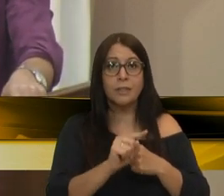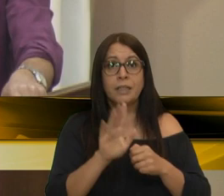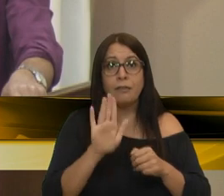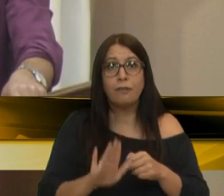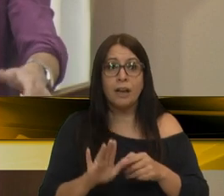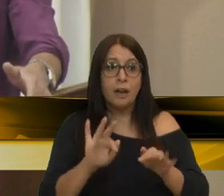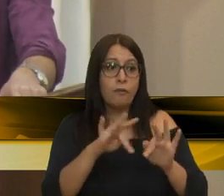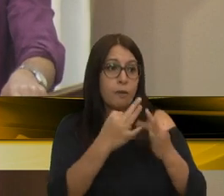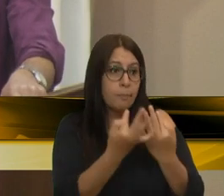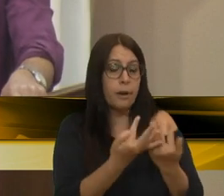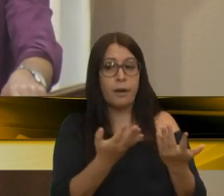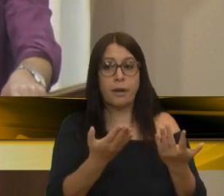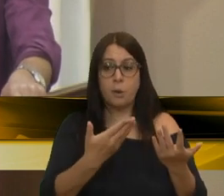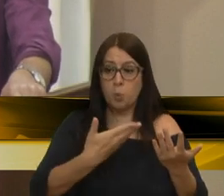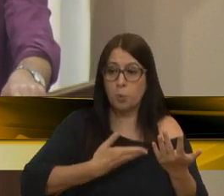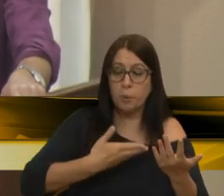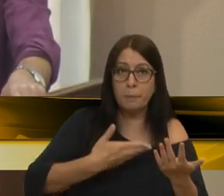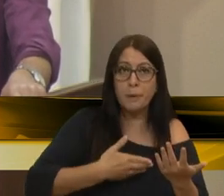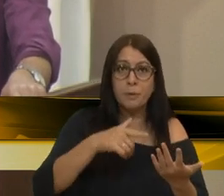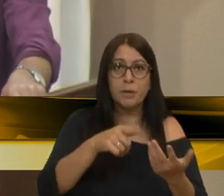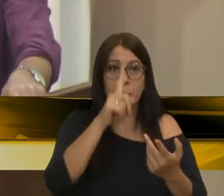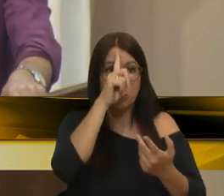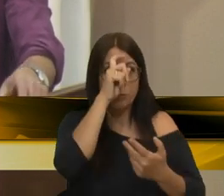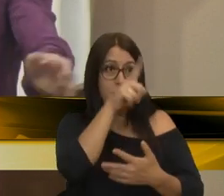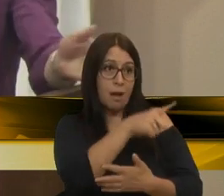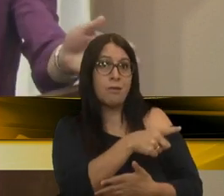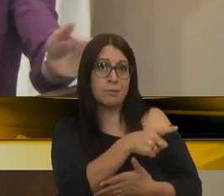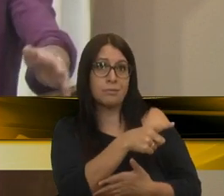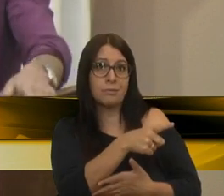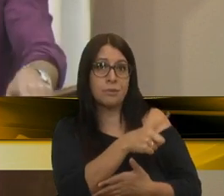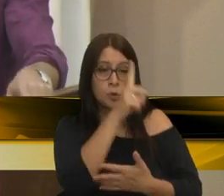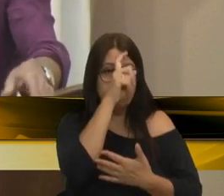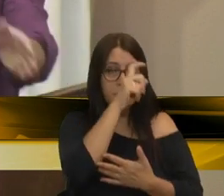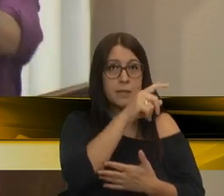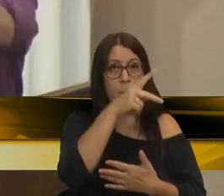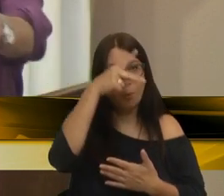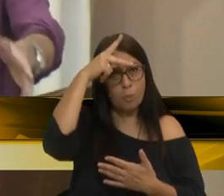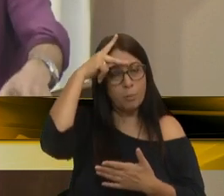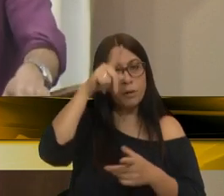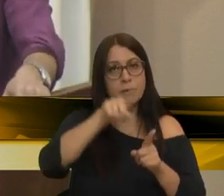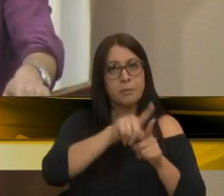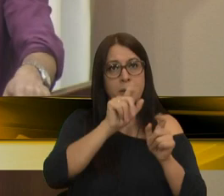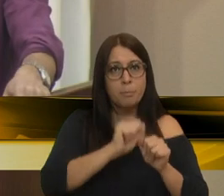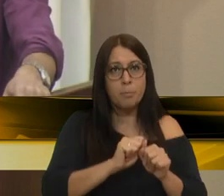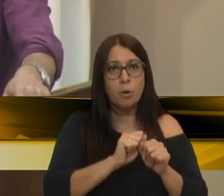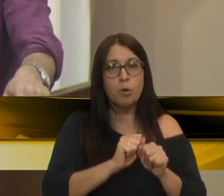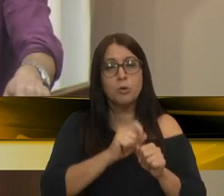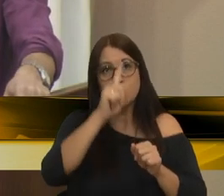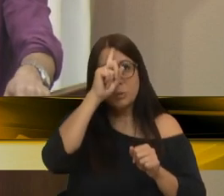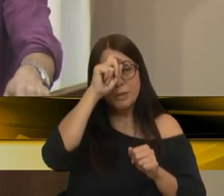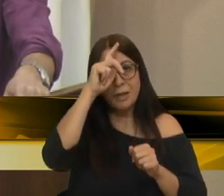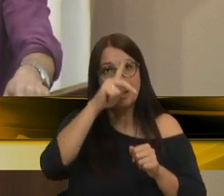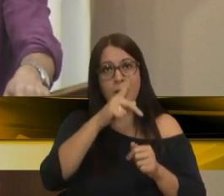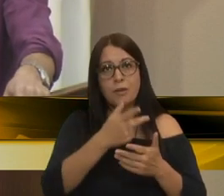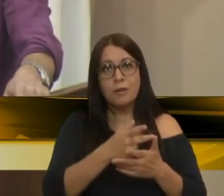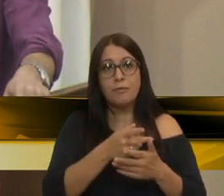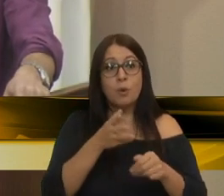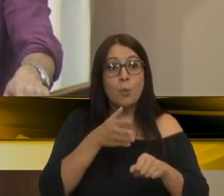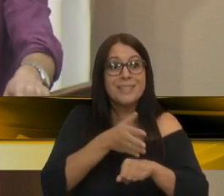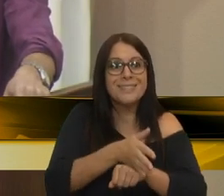seu familiar, com seu amigo ali, hospitalizado. E do Hospital Pompeia aqui também, que pode ir dos hospitais que ficam no acesso